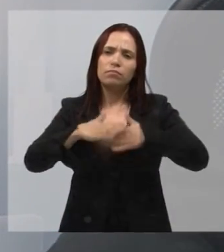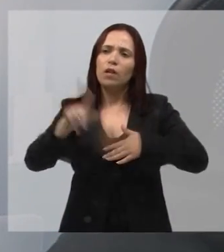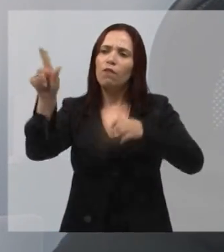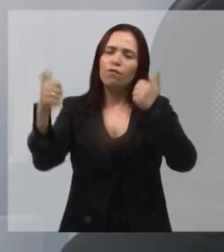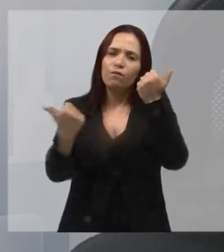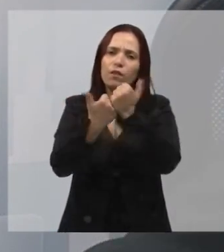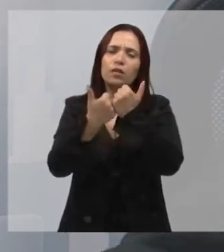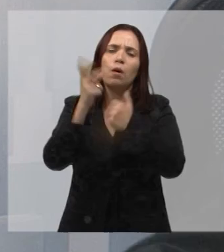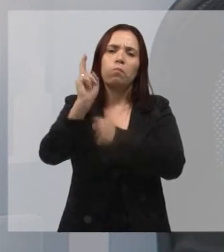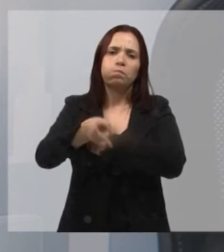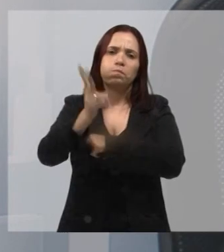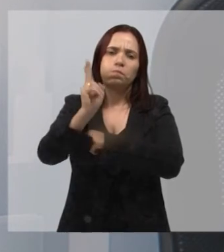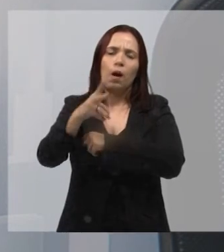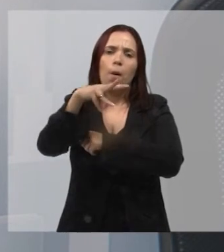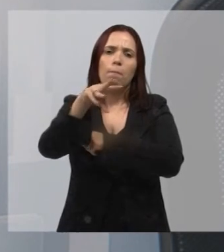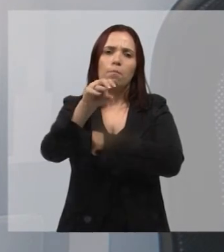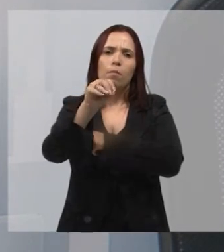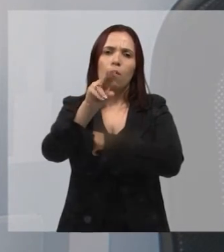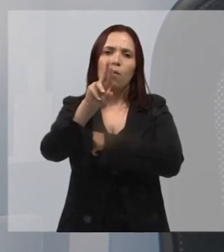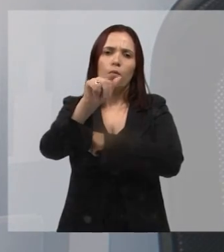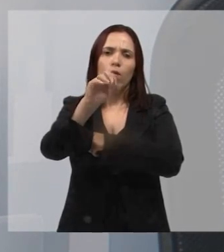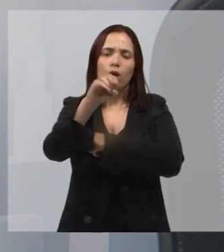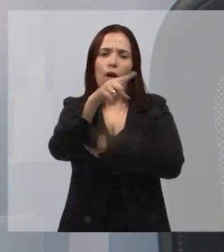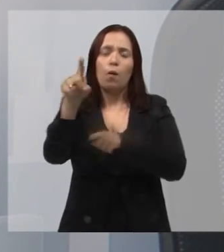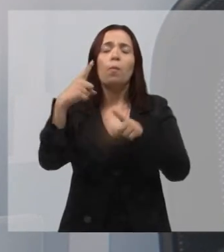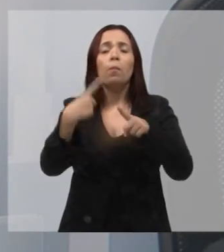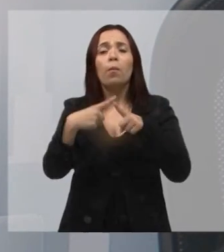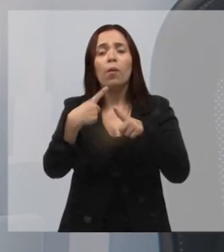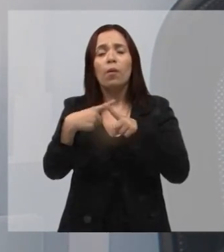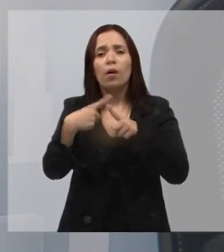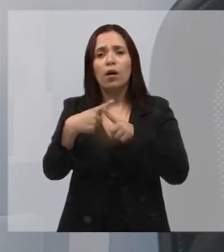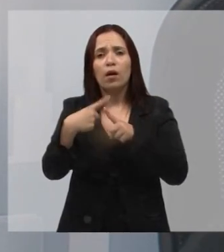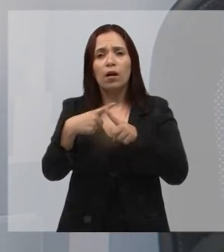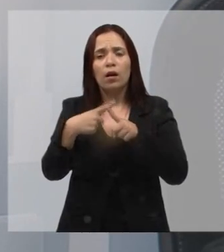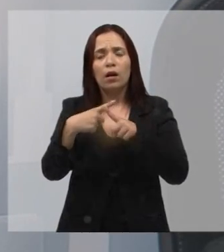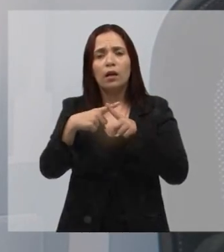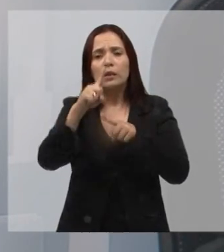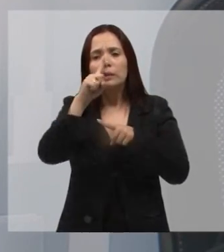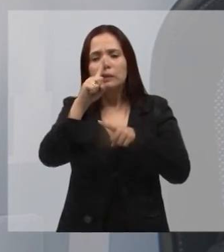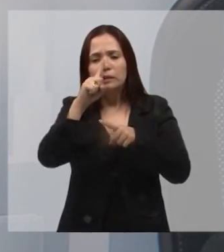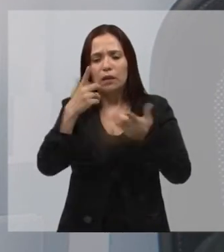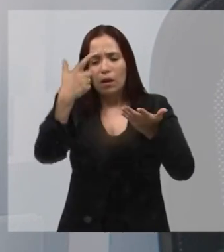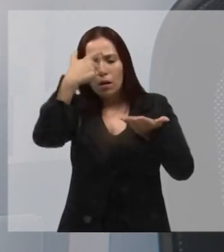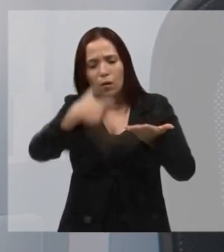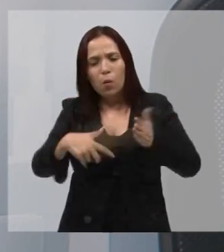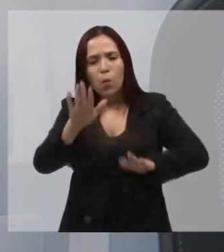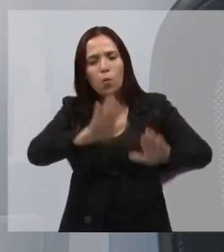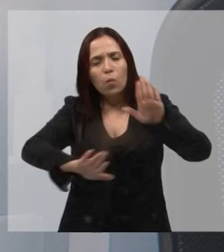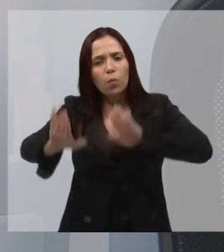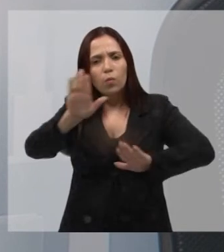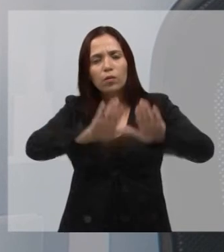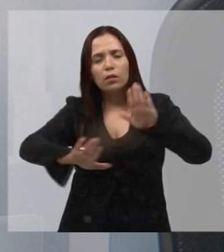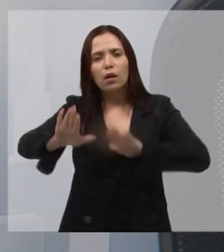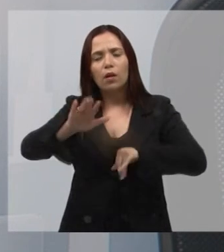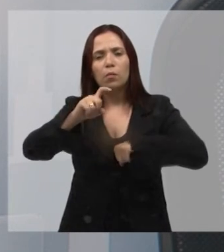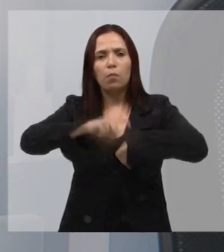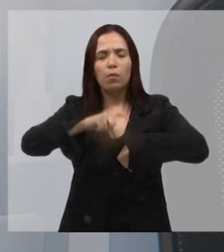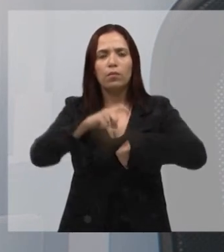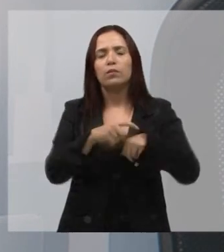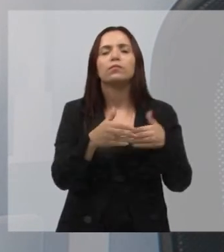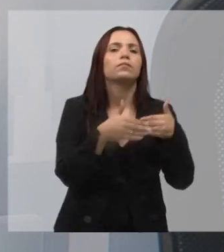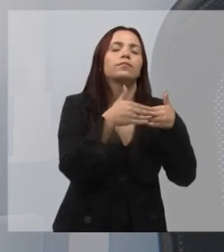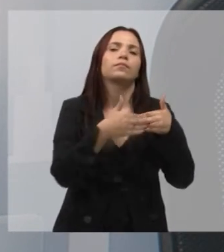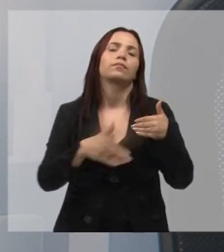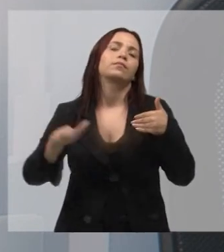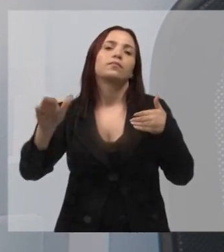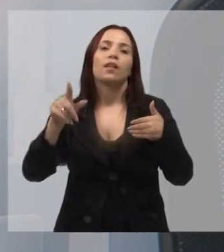Mourão ainda no comando da nação, porque eu acho que o período de recuperação dele ainda é um período